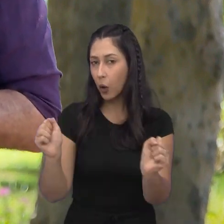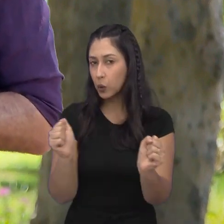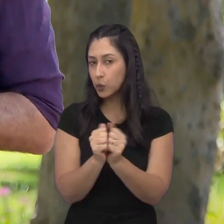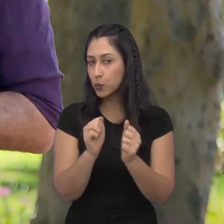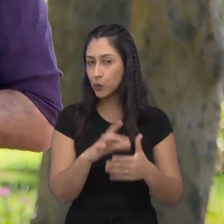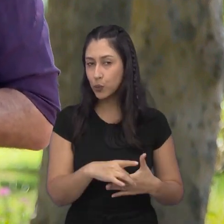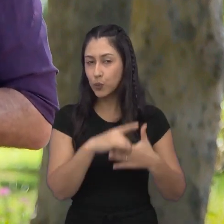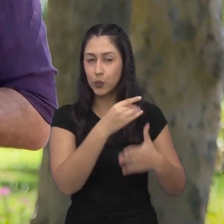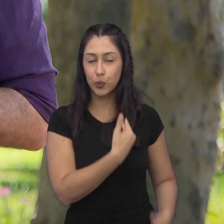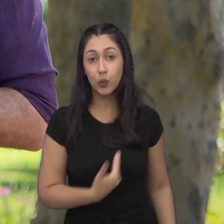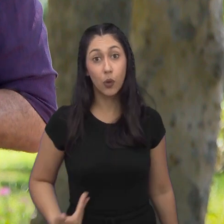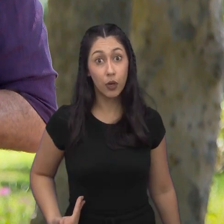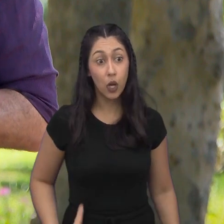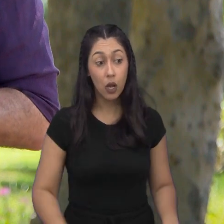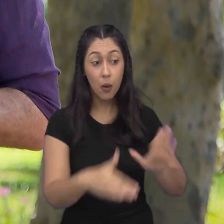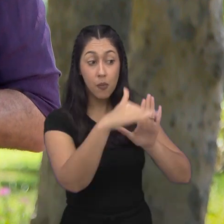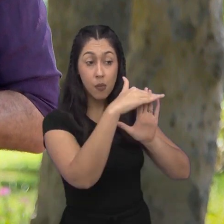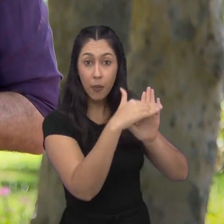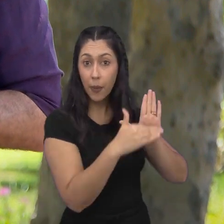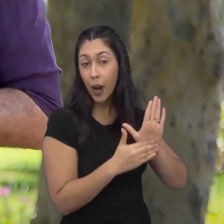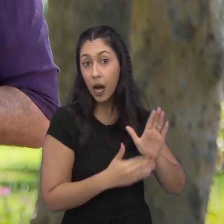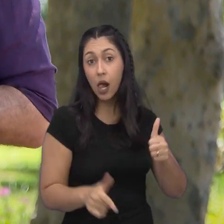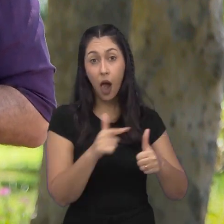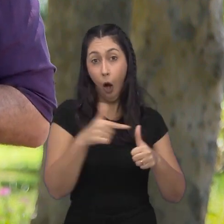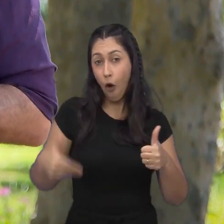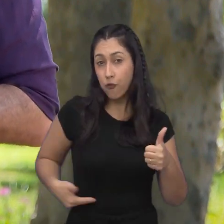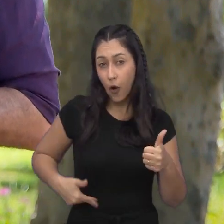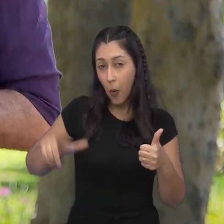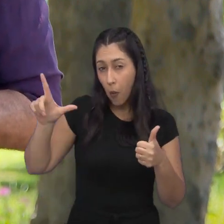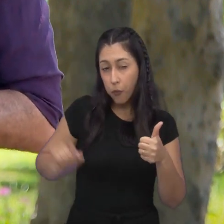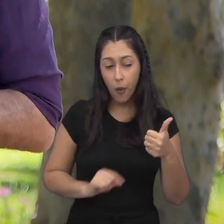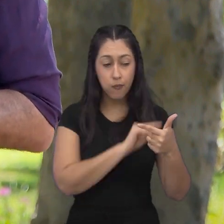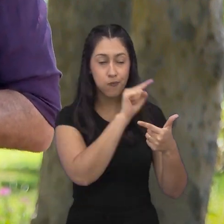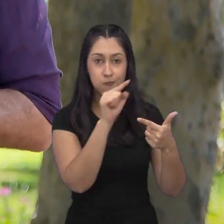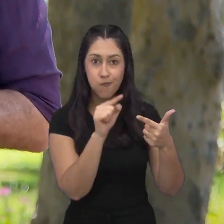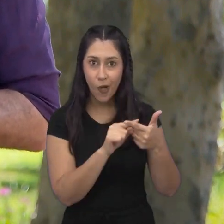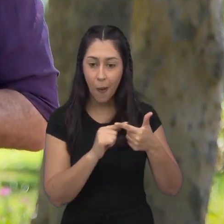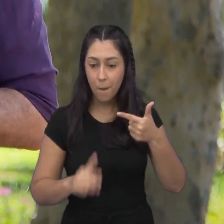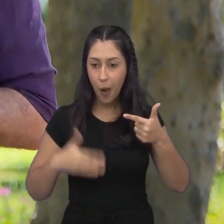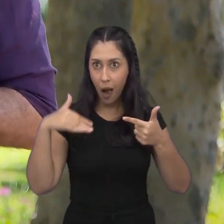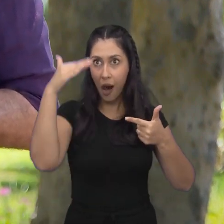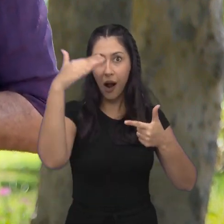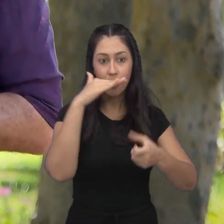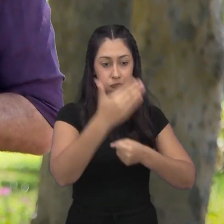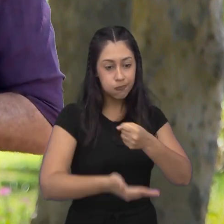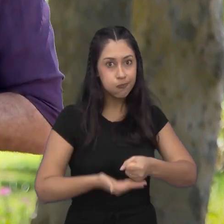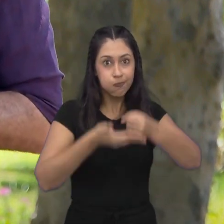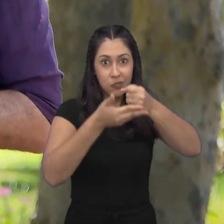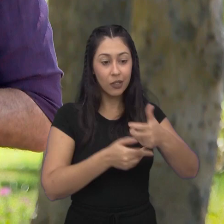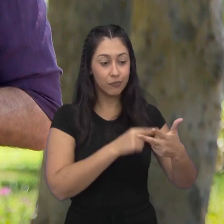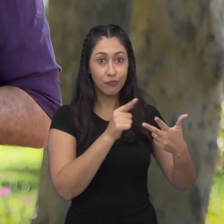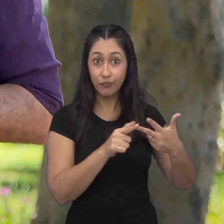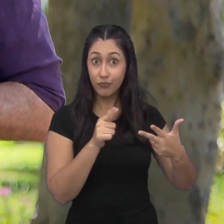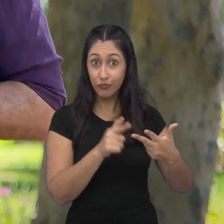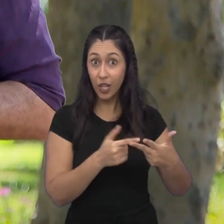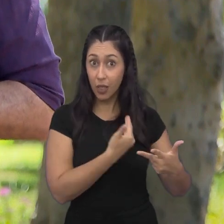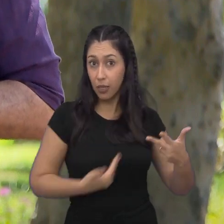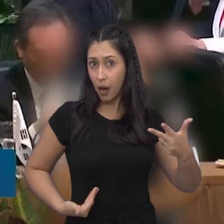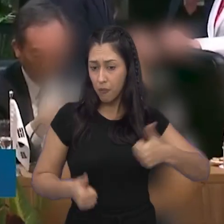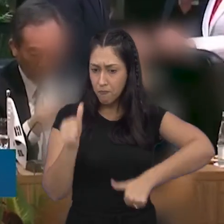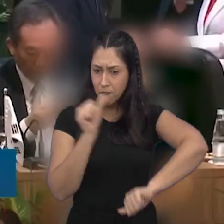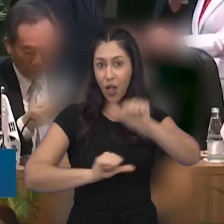E na pauta dos interesses do país estão o combate à fome, o desenvolvimento sustentável e a reforma da governança